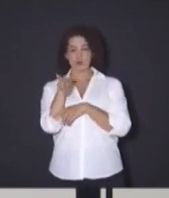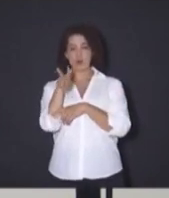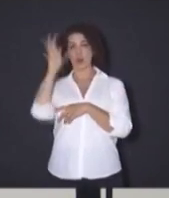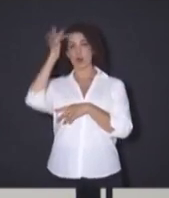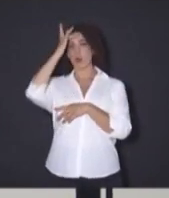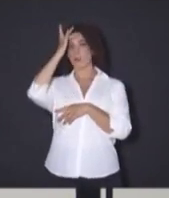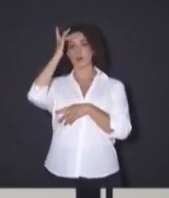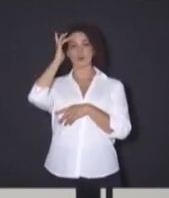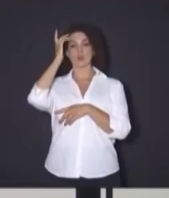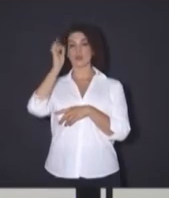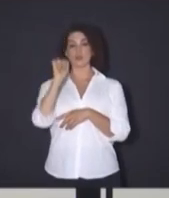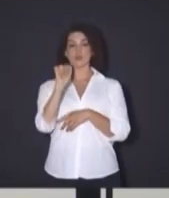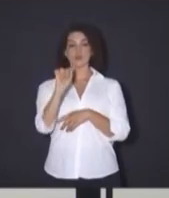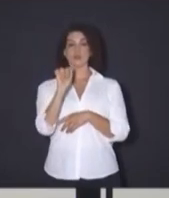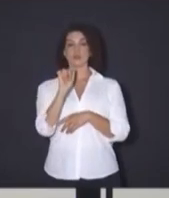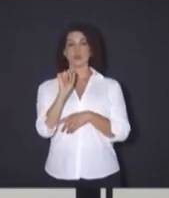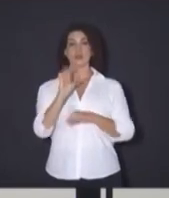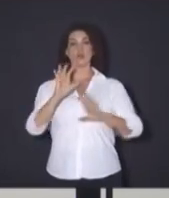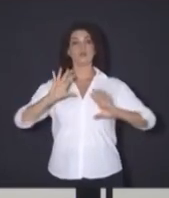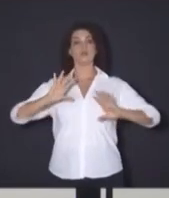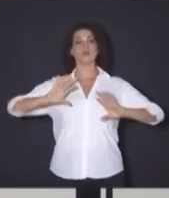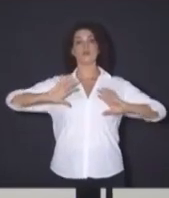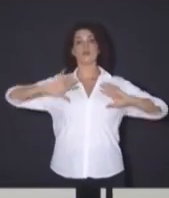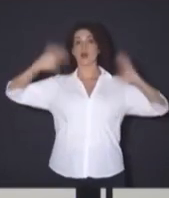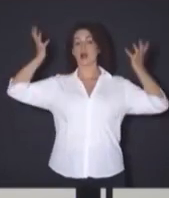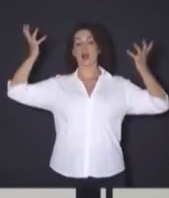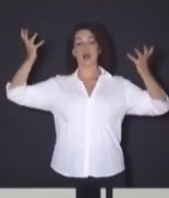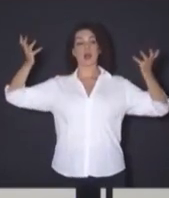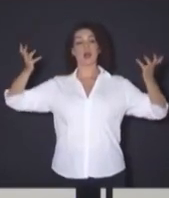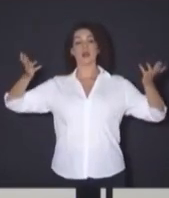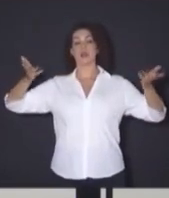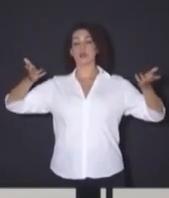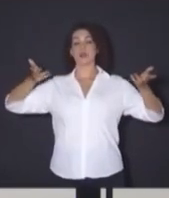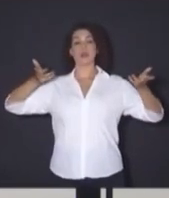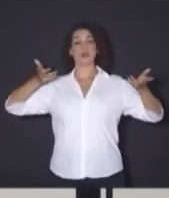em plena festa, em plena